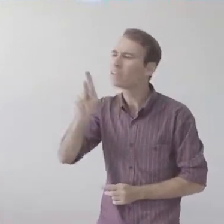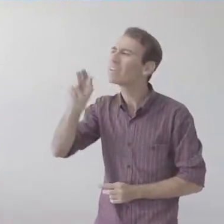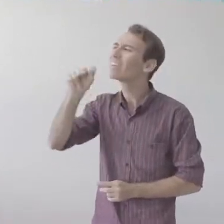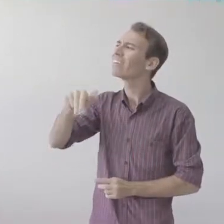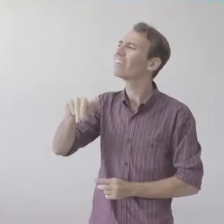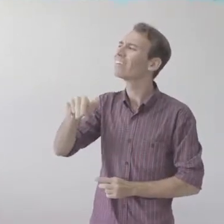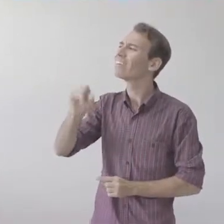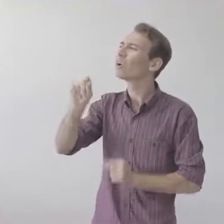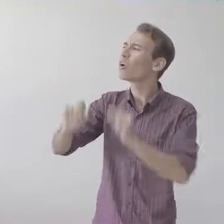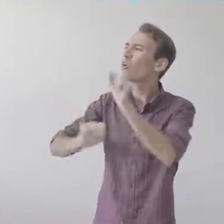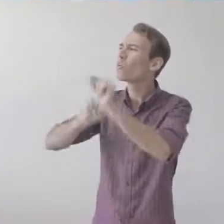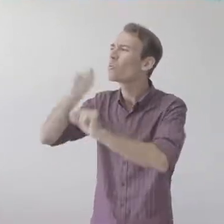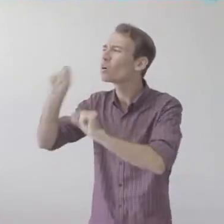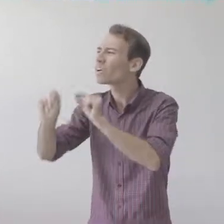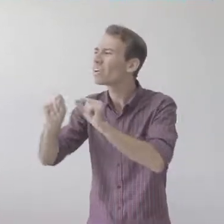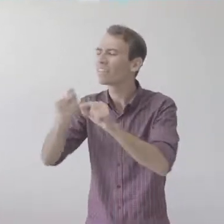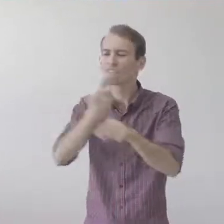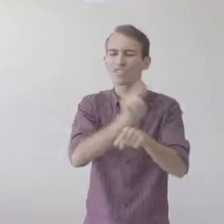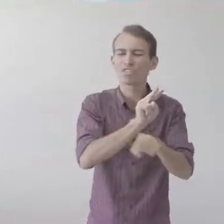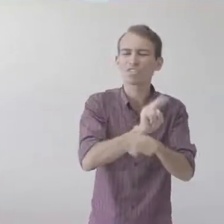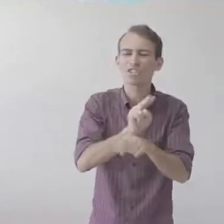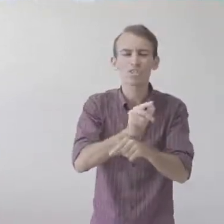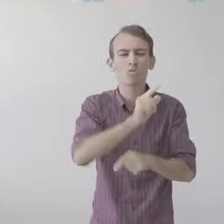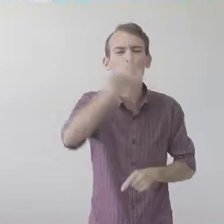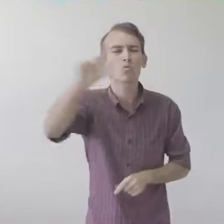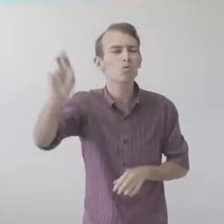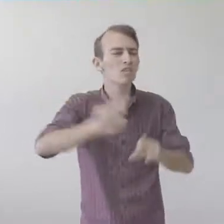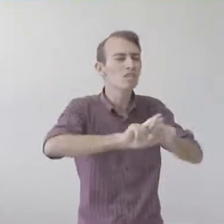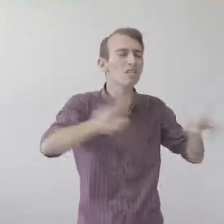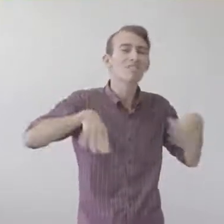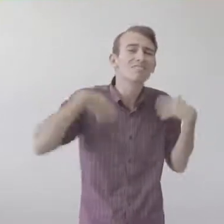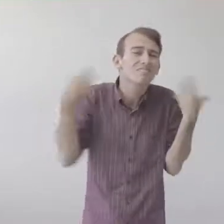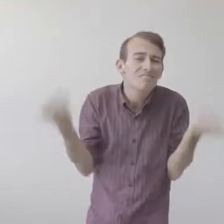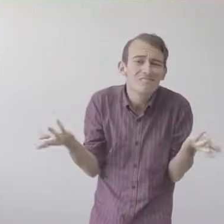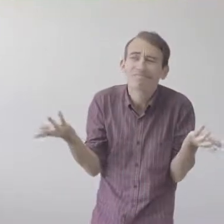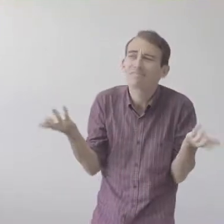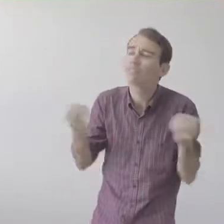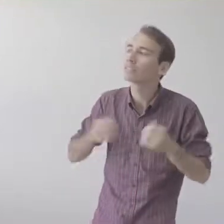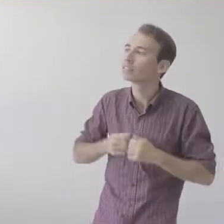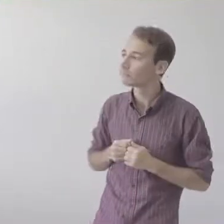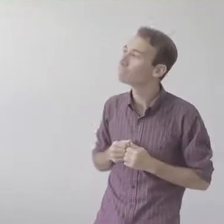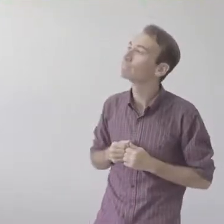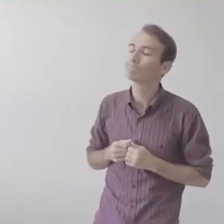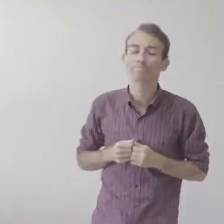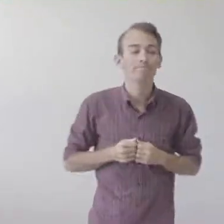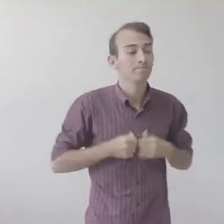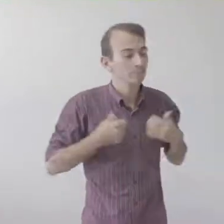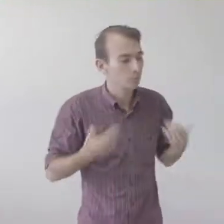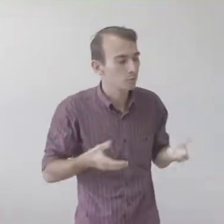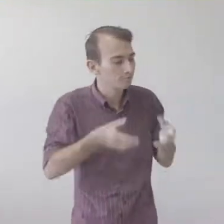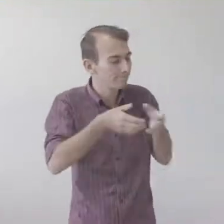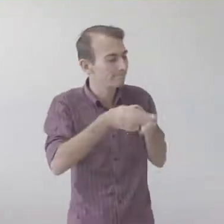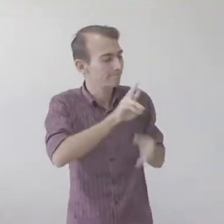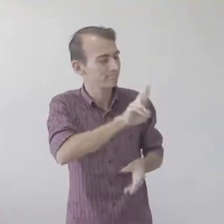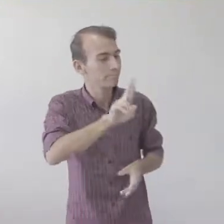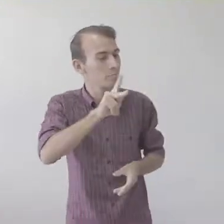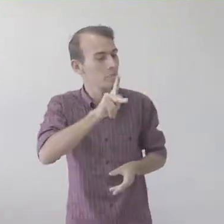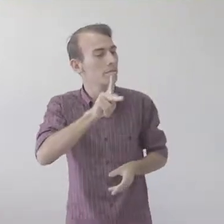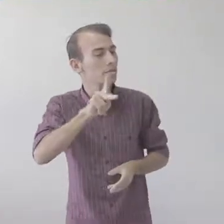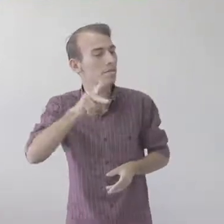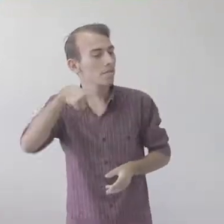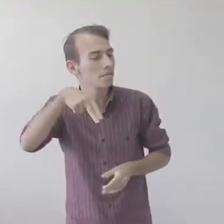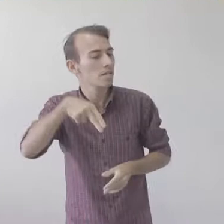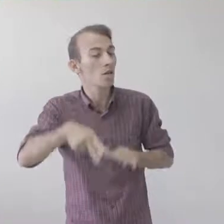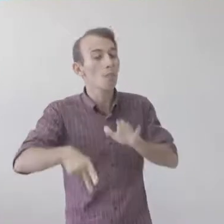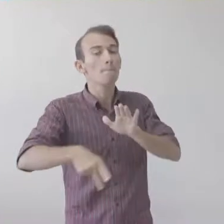reserva e os outros tipos de unidades de conservação rppn é uma unidade de conservação particular ou seja